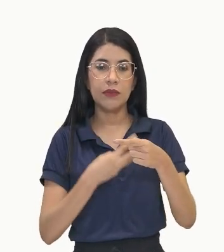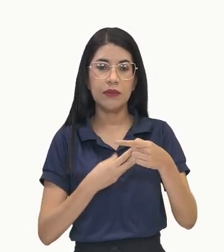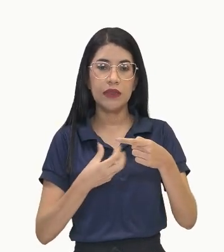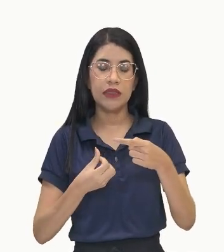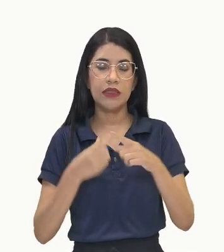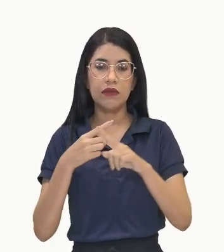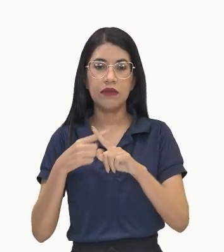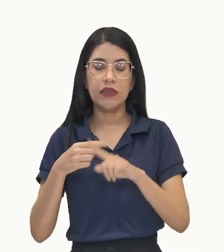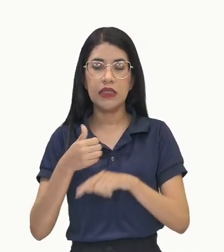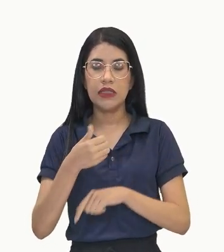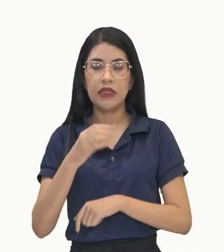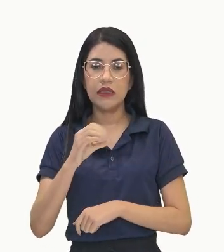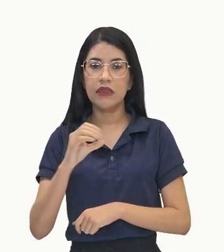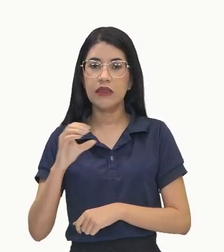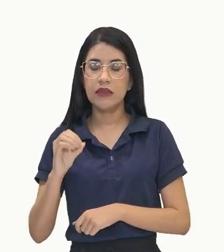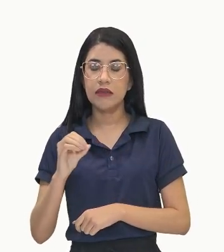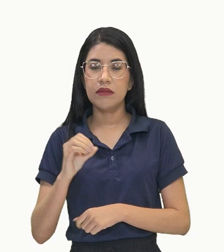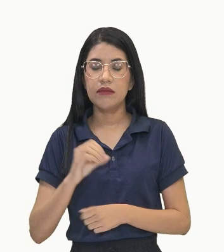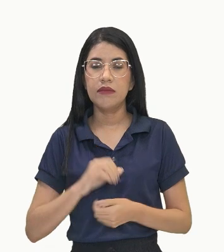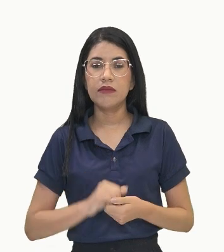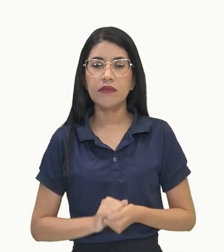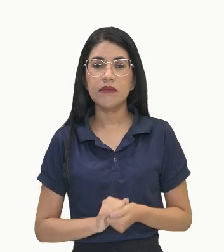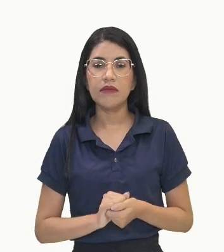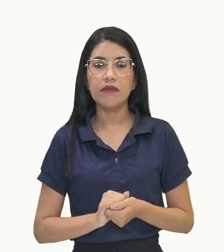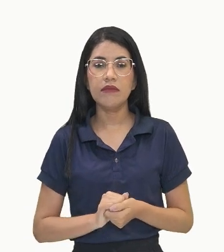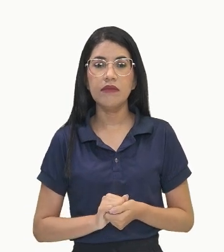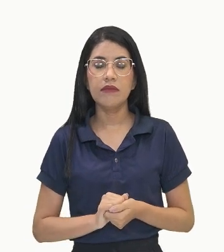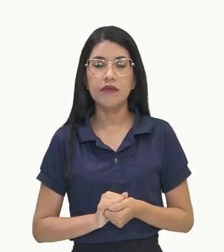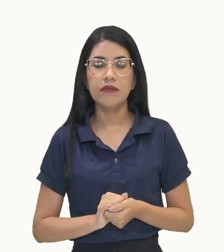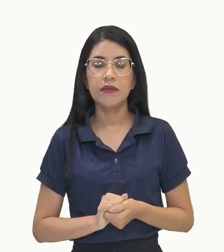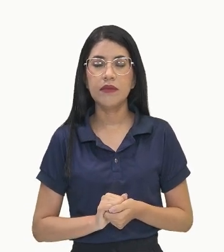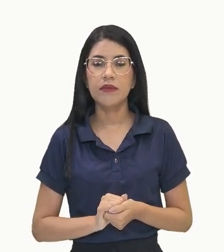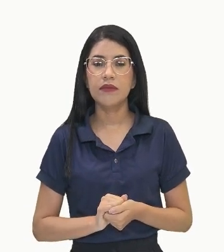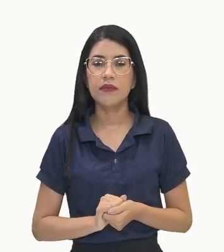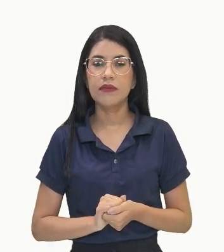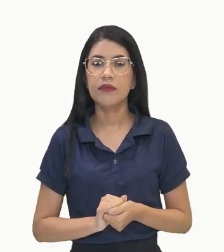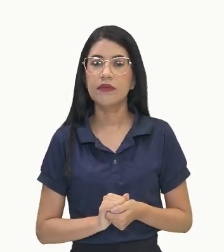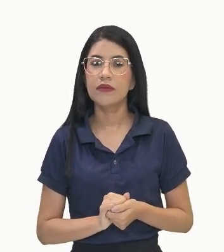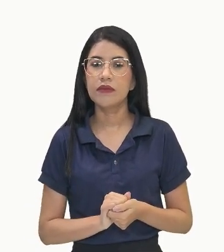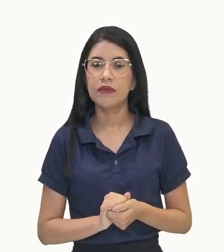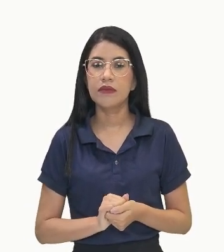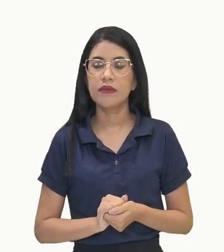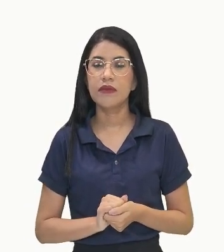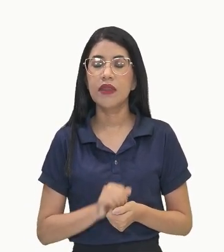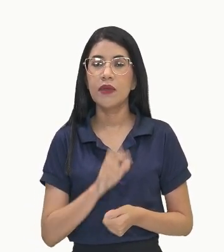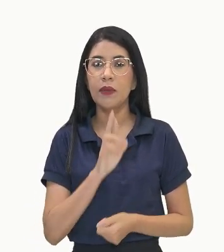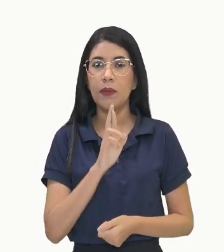27 dividido por 36 vai dar